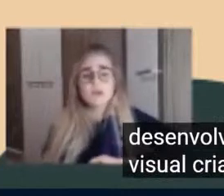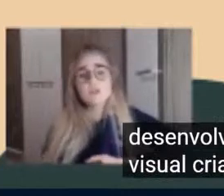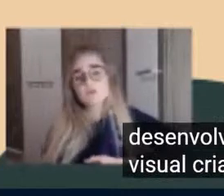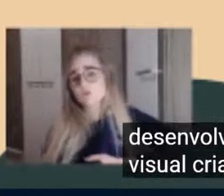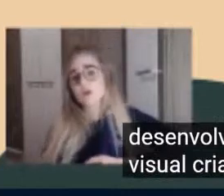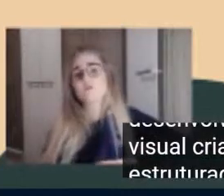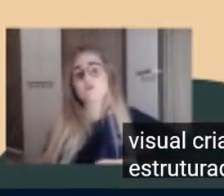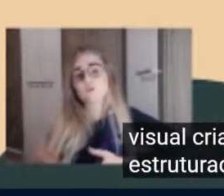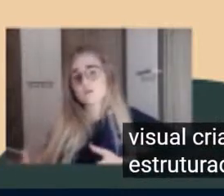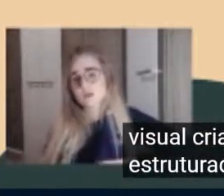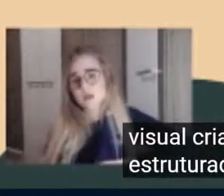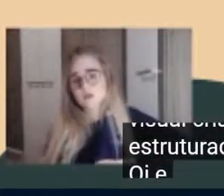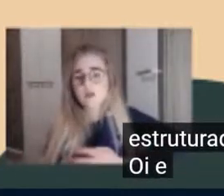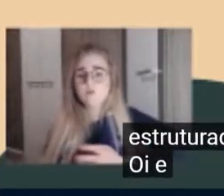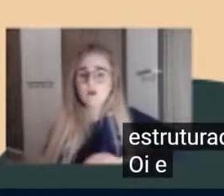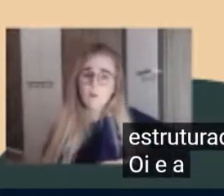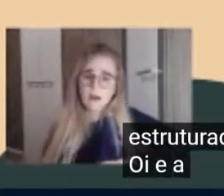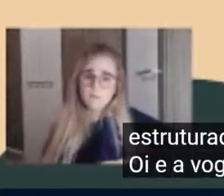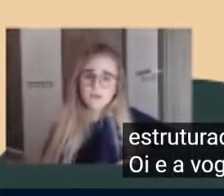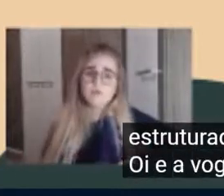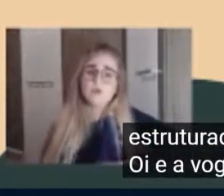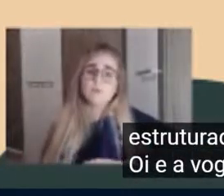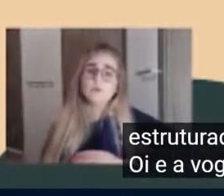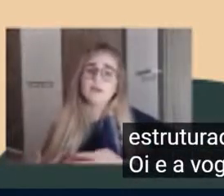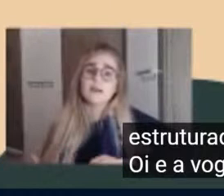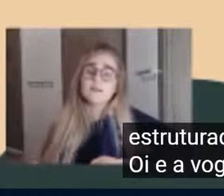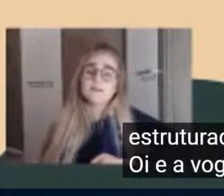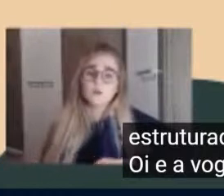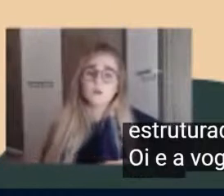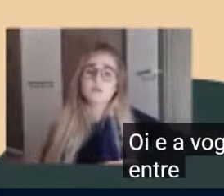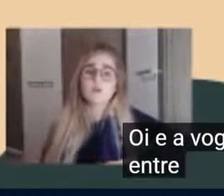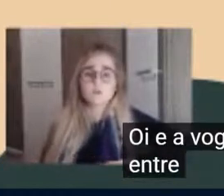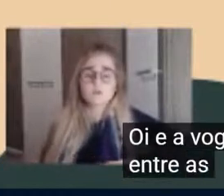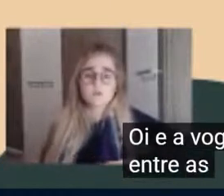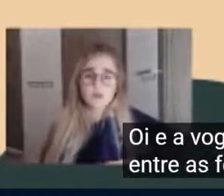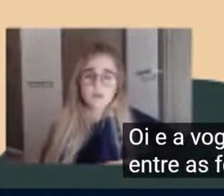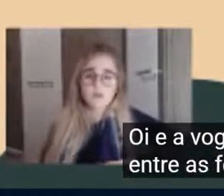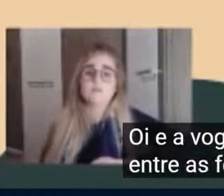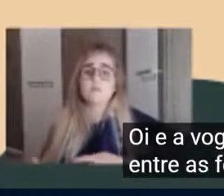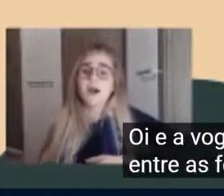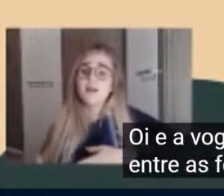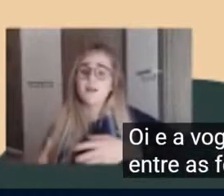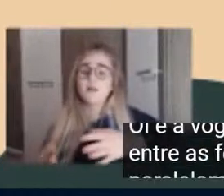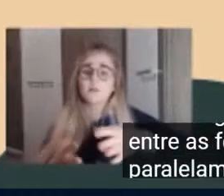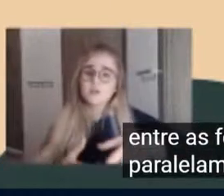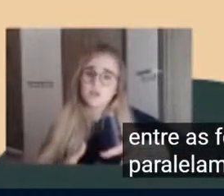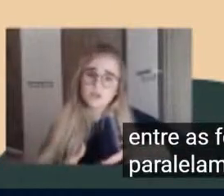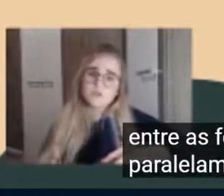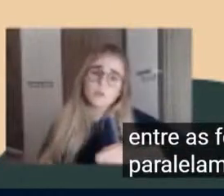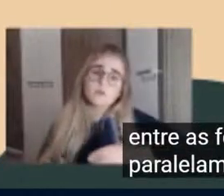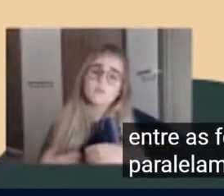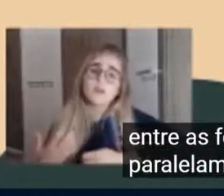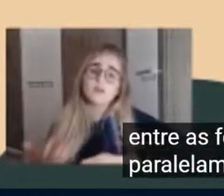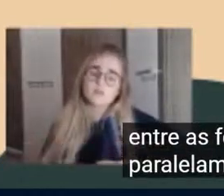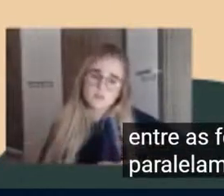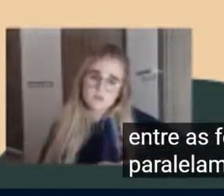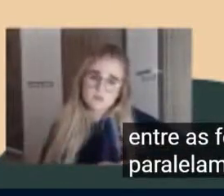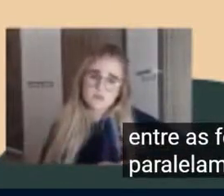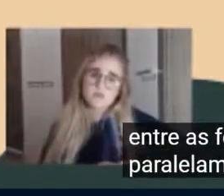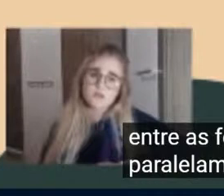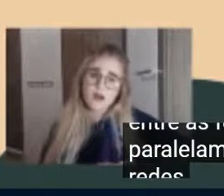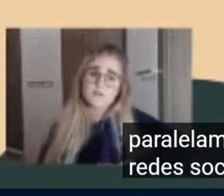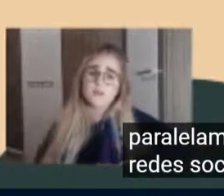símbolo, estruturados ao número 7 e a vogal A, formando uma ligação entre as formas dos caracteres. E, paralelamente a isso, eu iniciei a